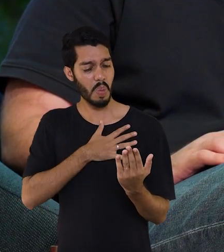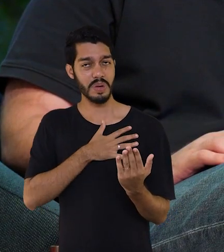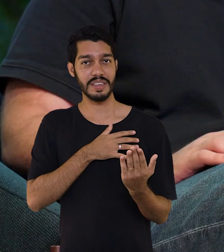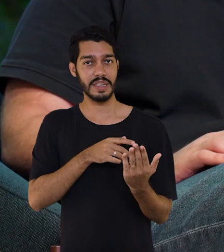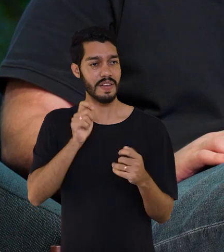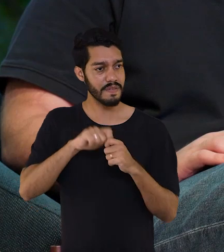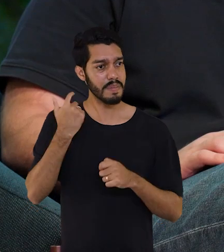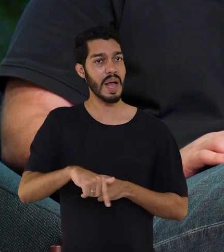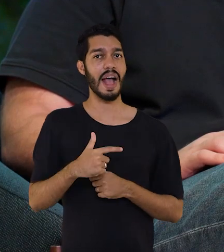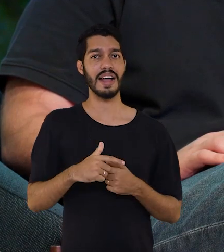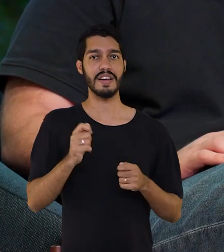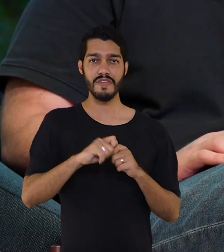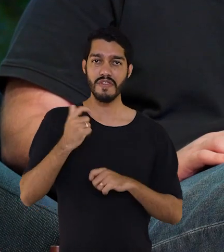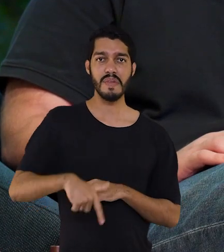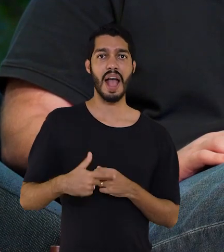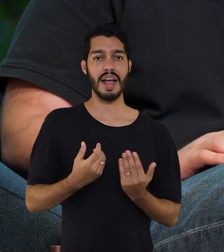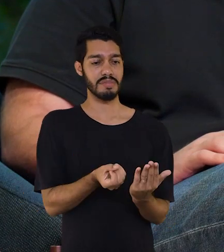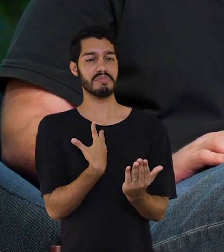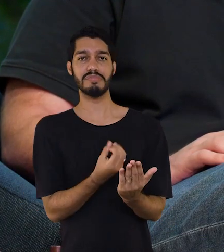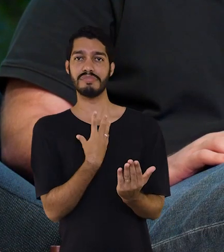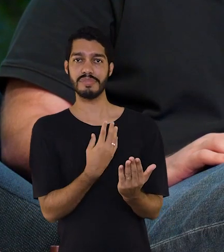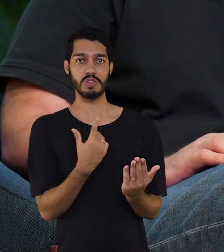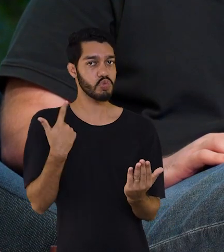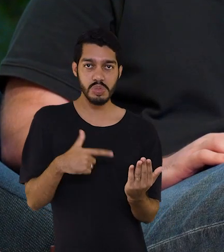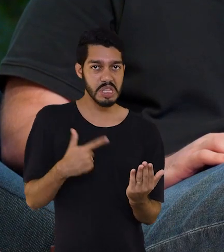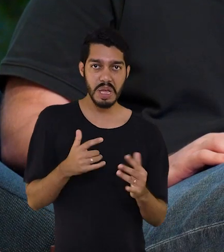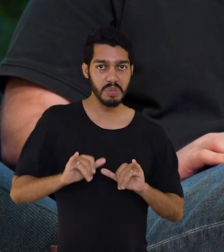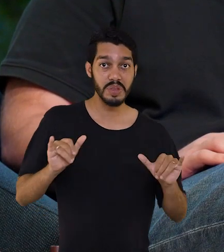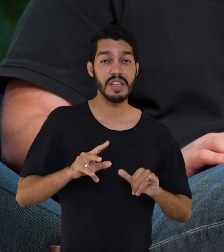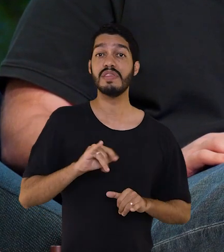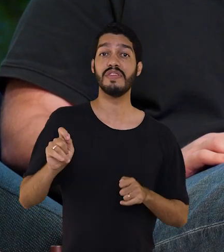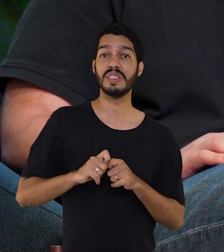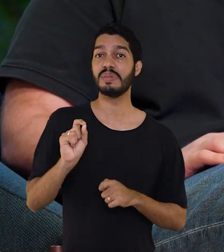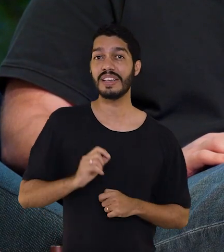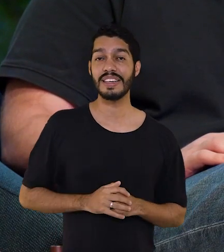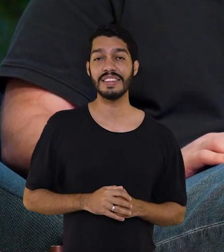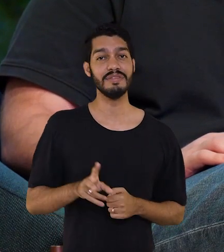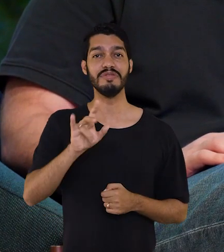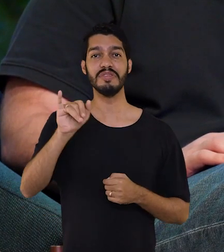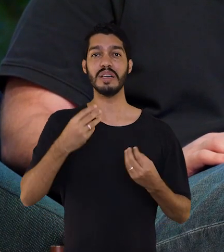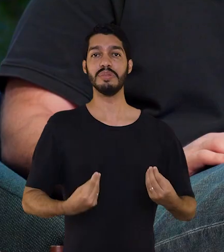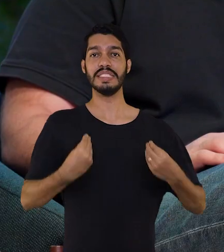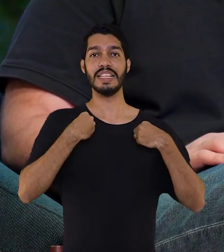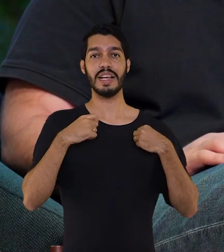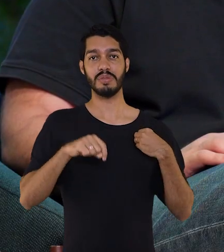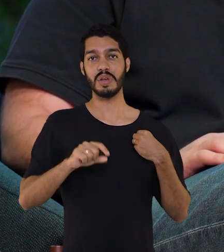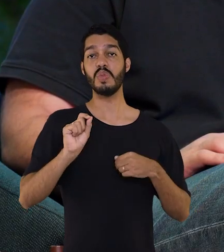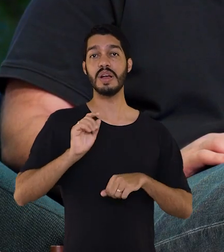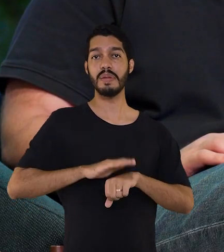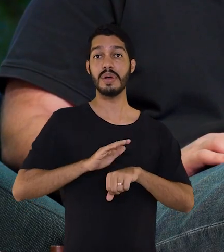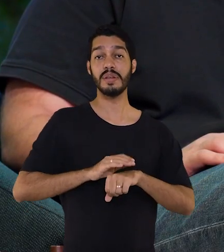eu adorei essa daqui. Faça mais esse tipo de notícia. Quando ele não tiver notícia, sabe o que ele vai fazer para vocês?